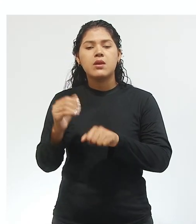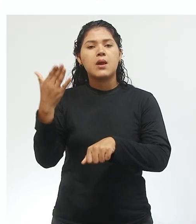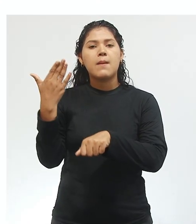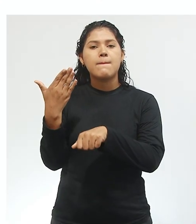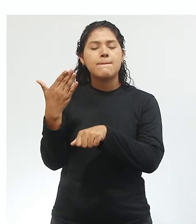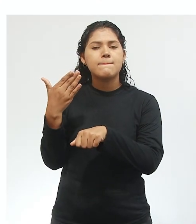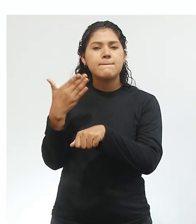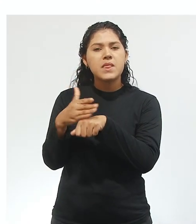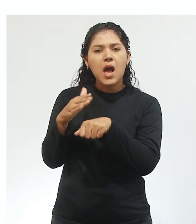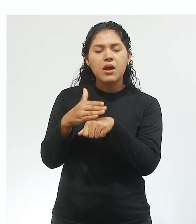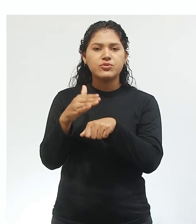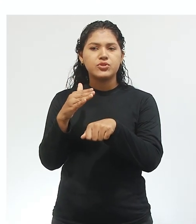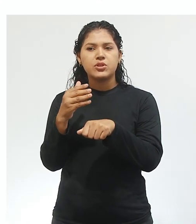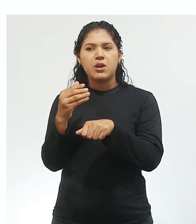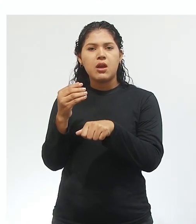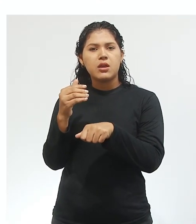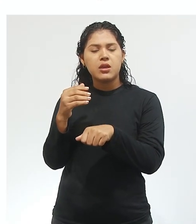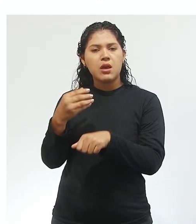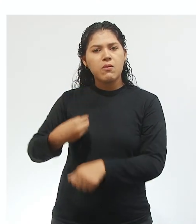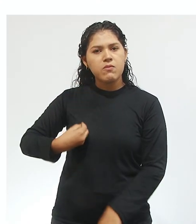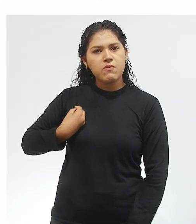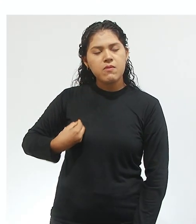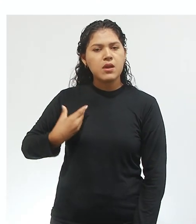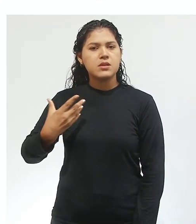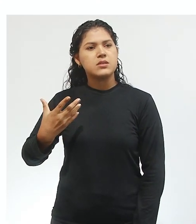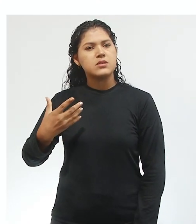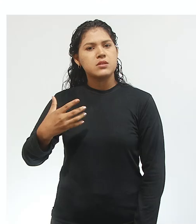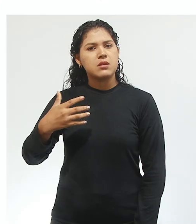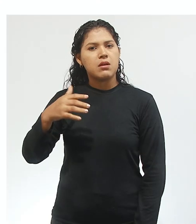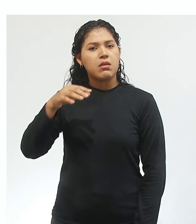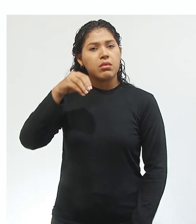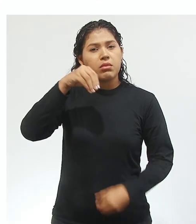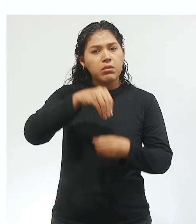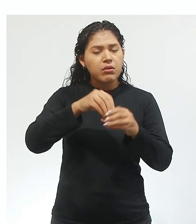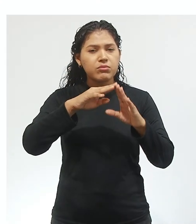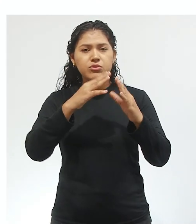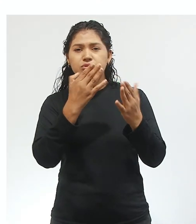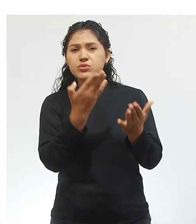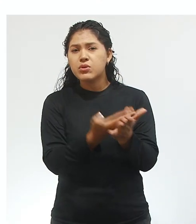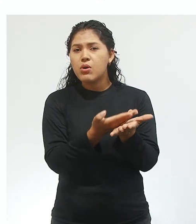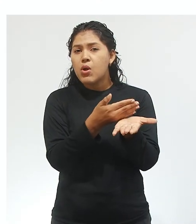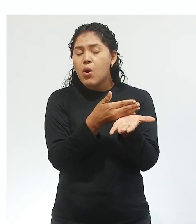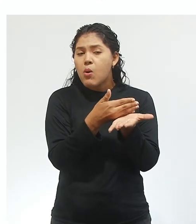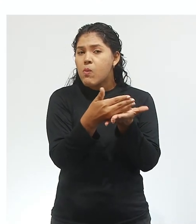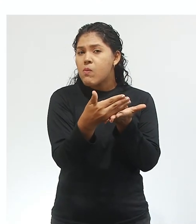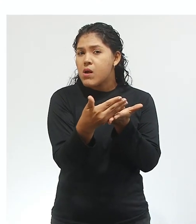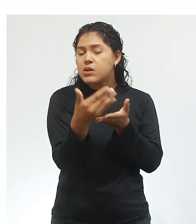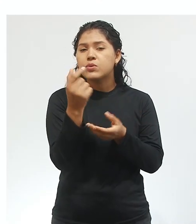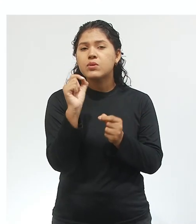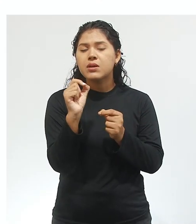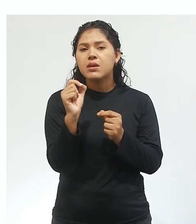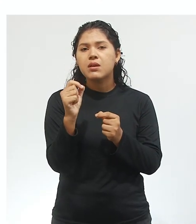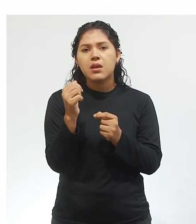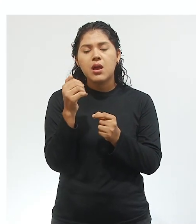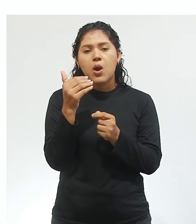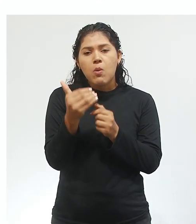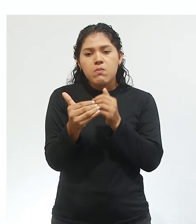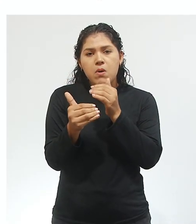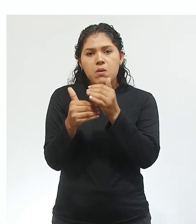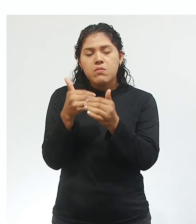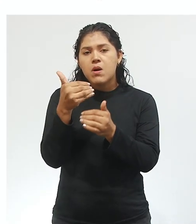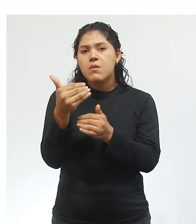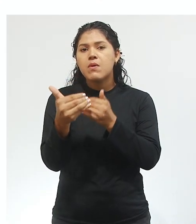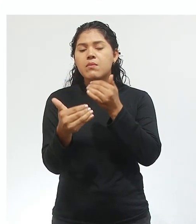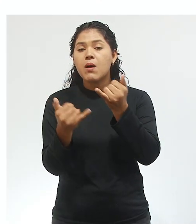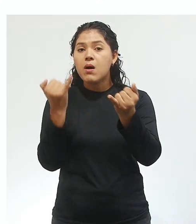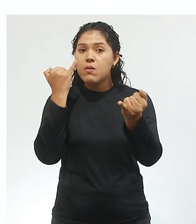manifestações de uma postura etnocêntrica da escola vai acontecer através da naturalização